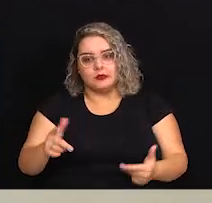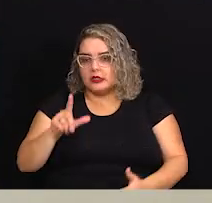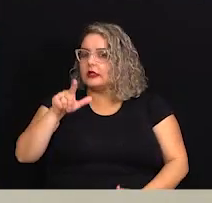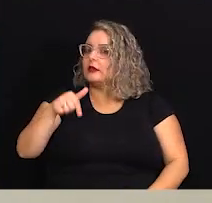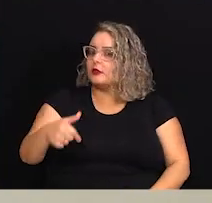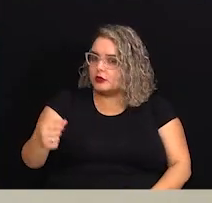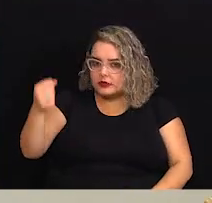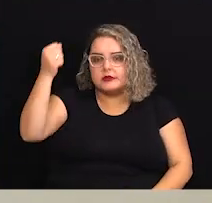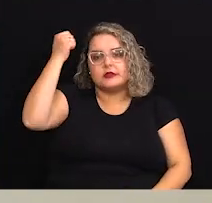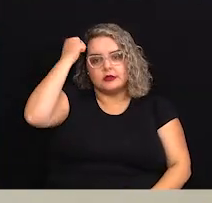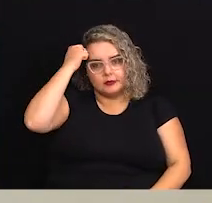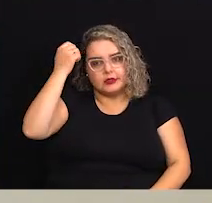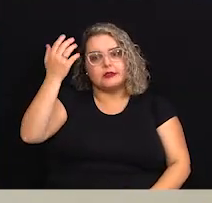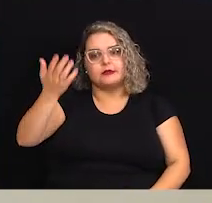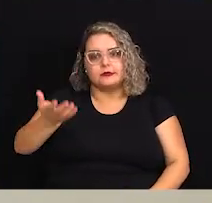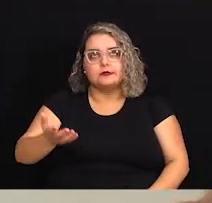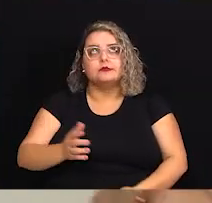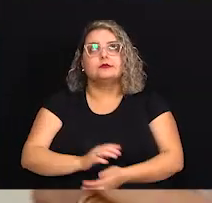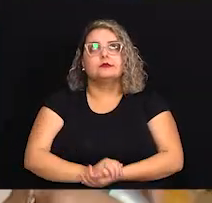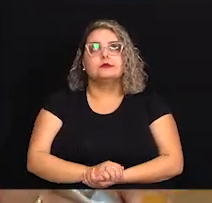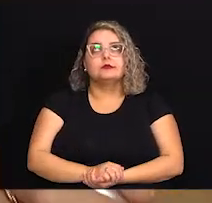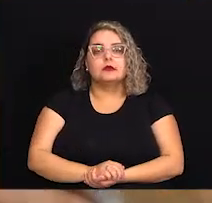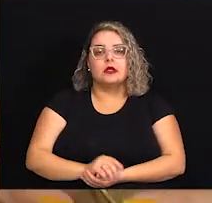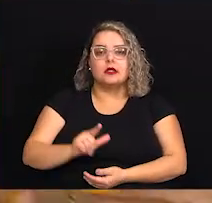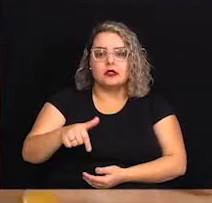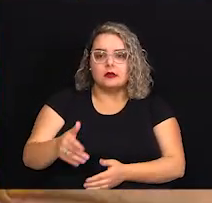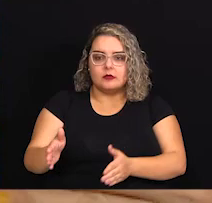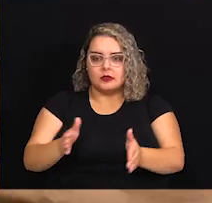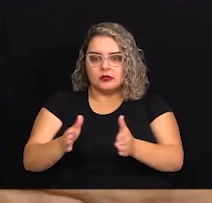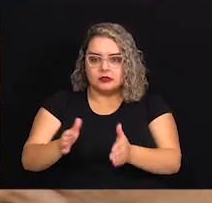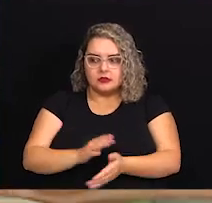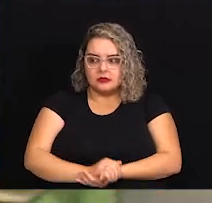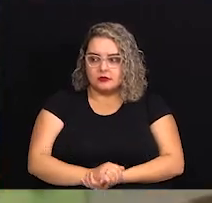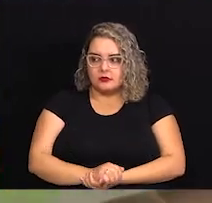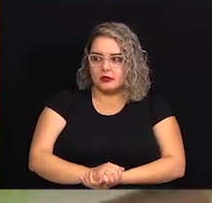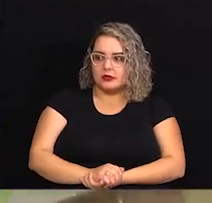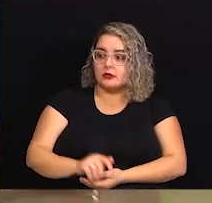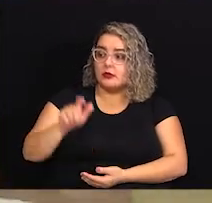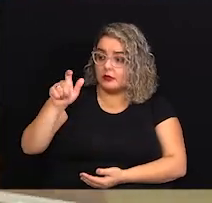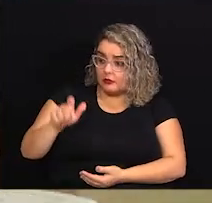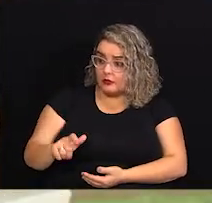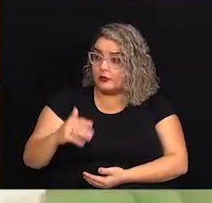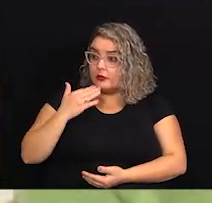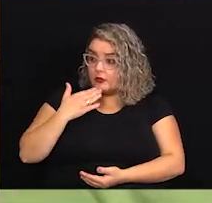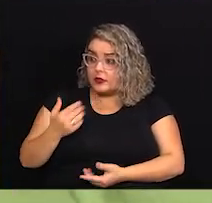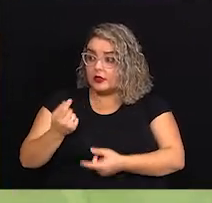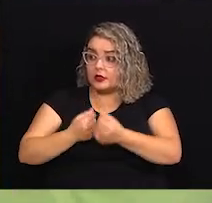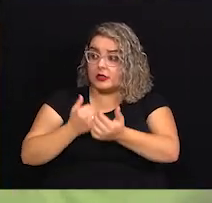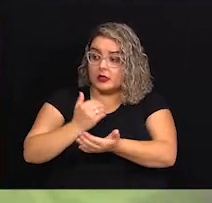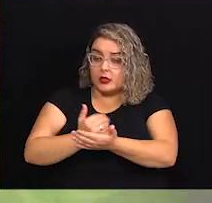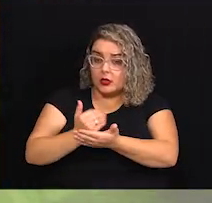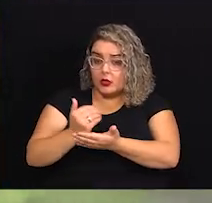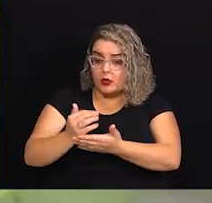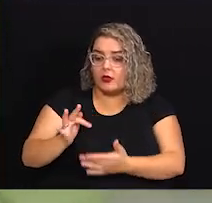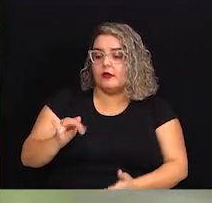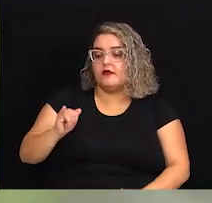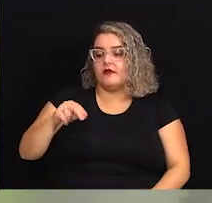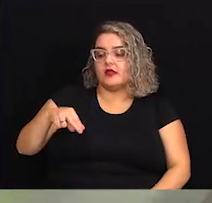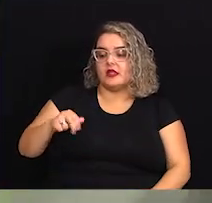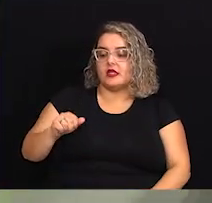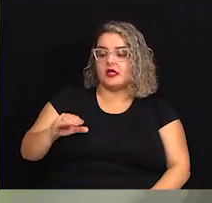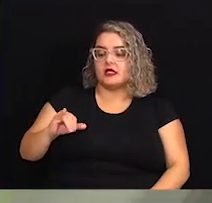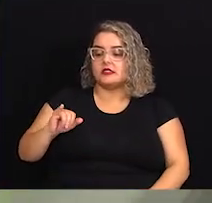que depois pode se arrepender, né? E depois desse momento que a pessoa pede esse financiamento ou